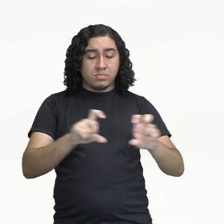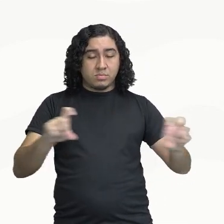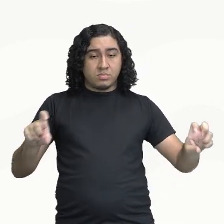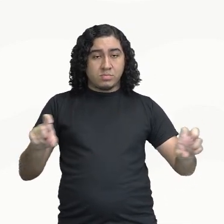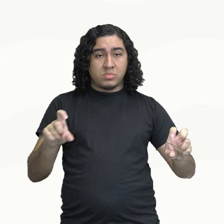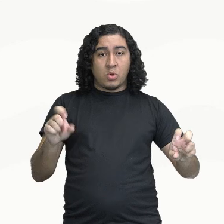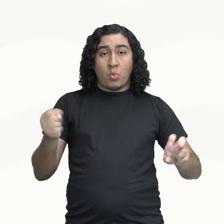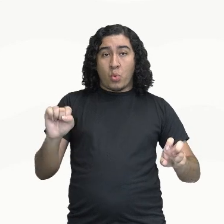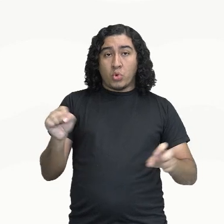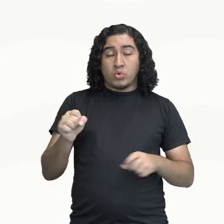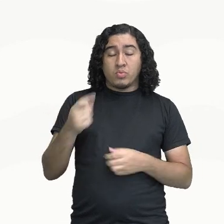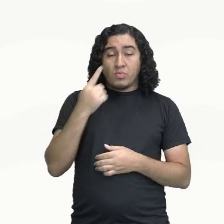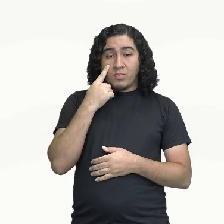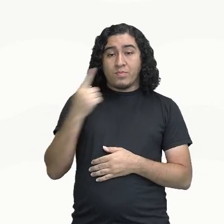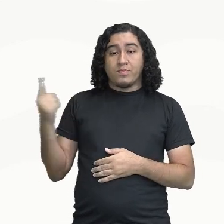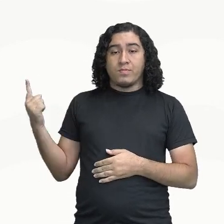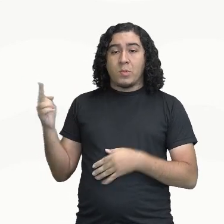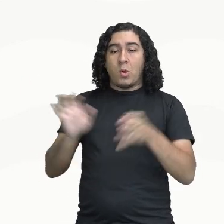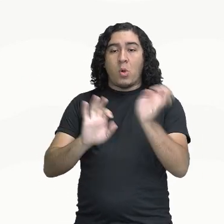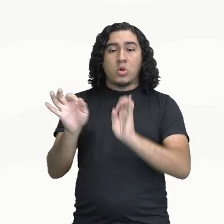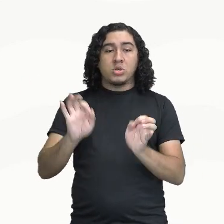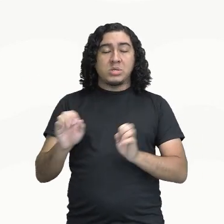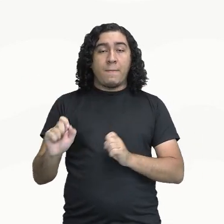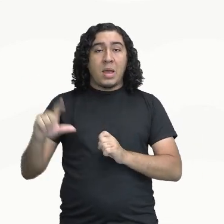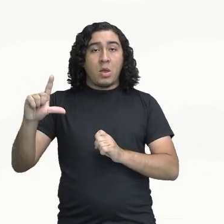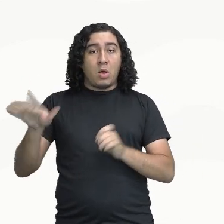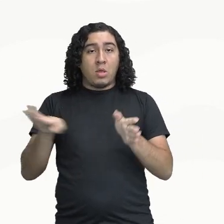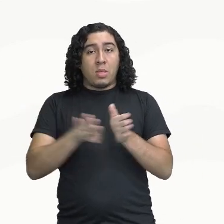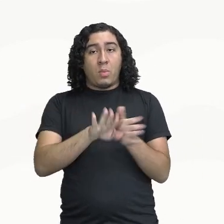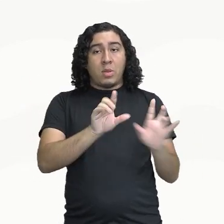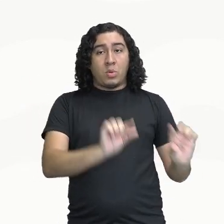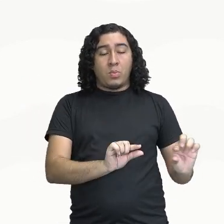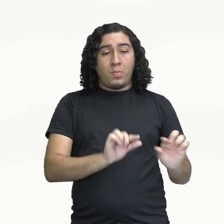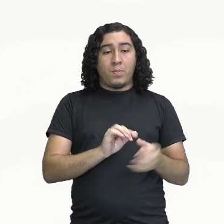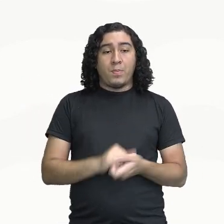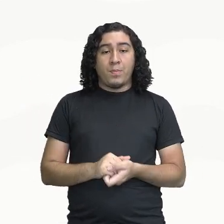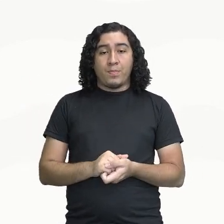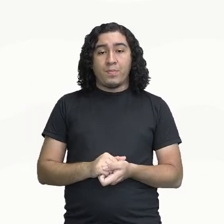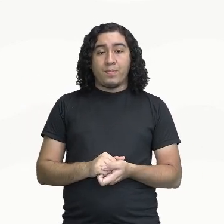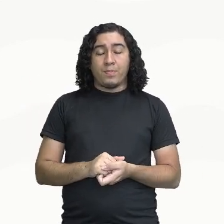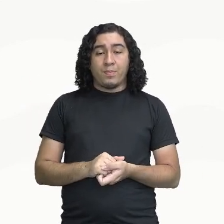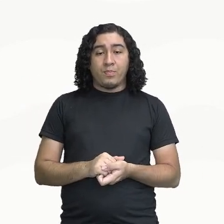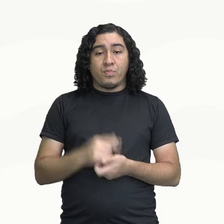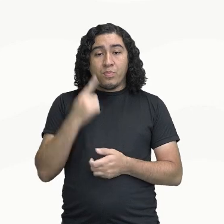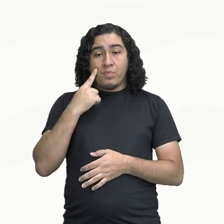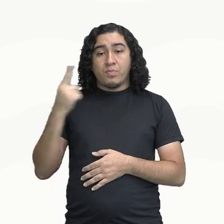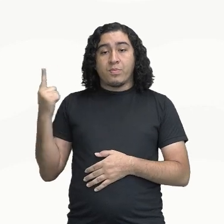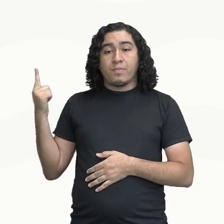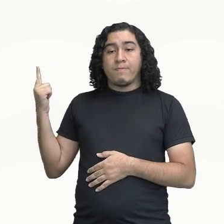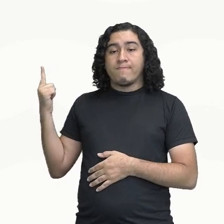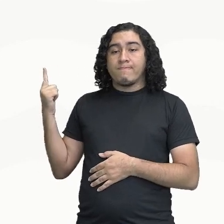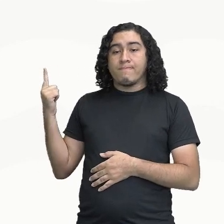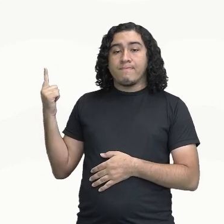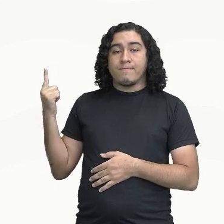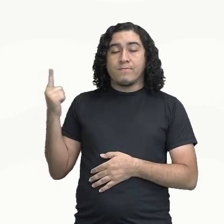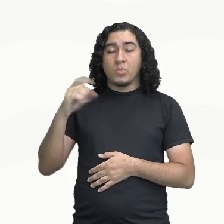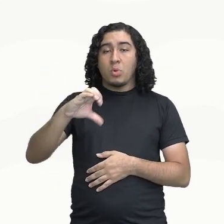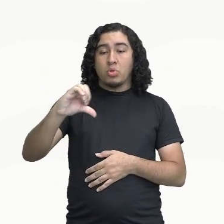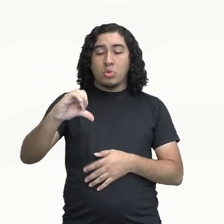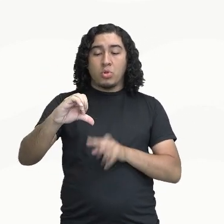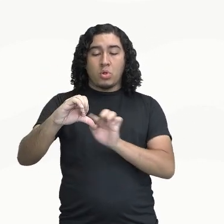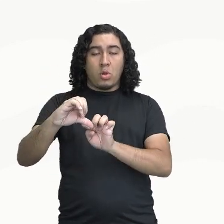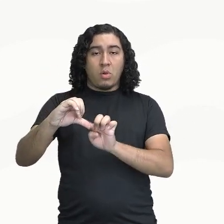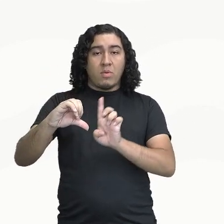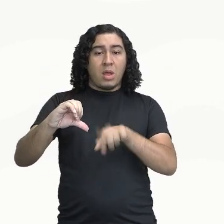valores e organiza em ordem crescente. O 9º valor vai ser